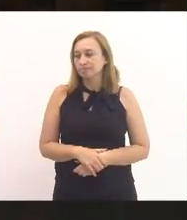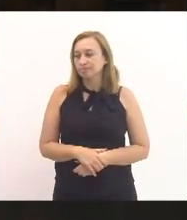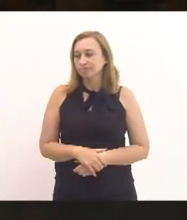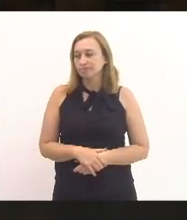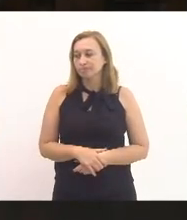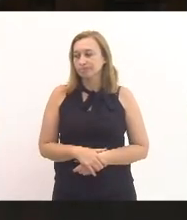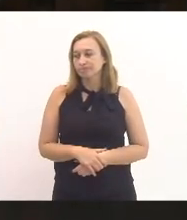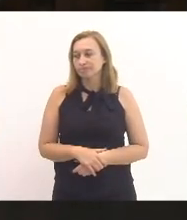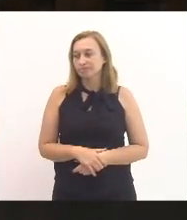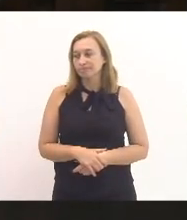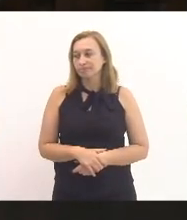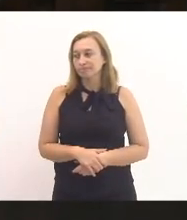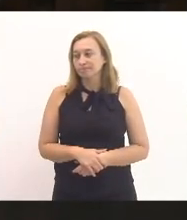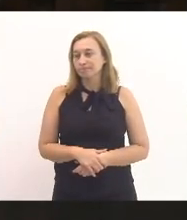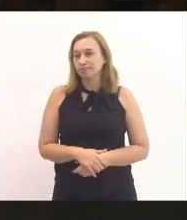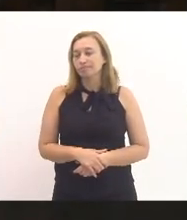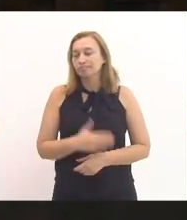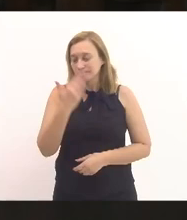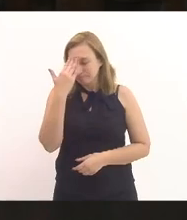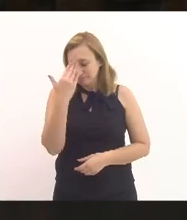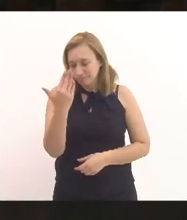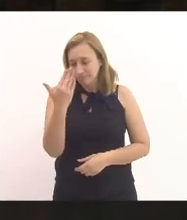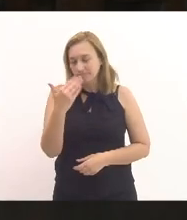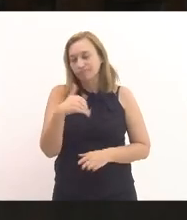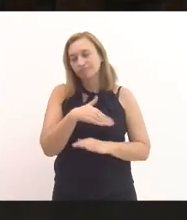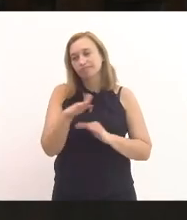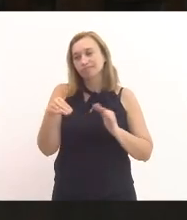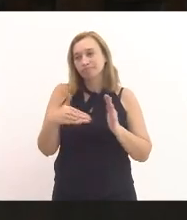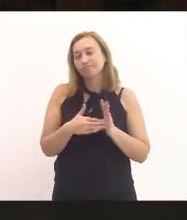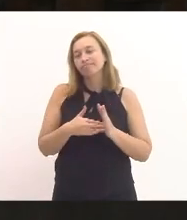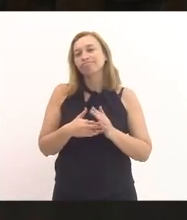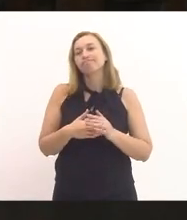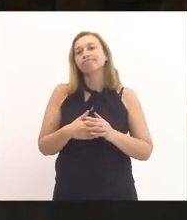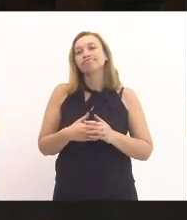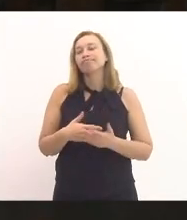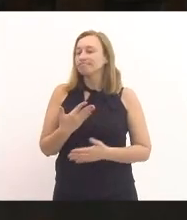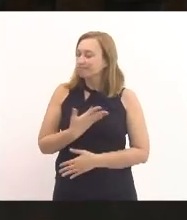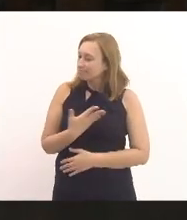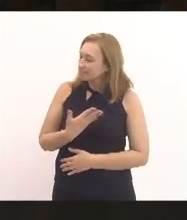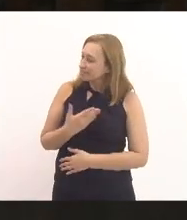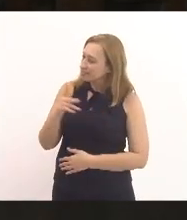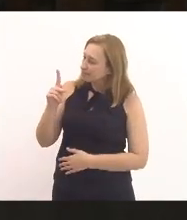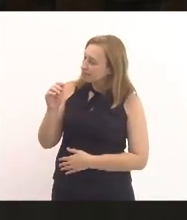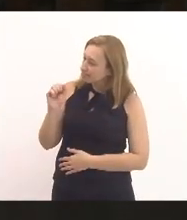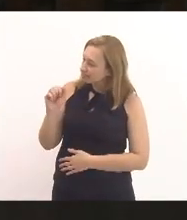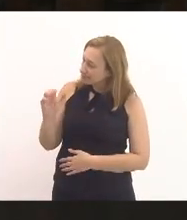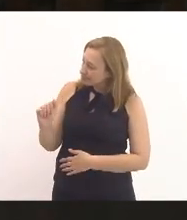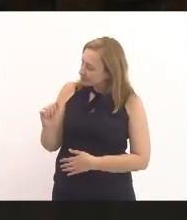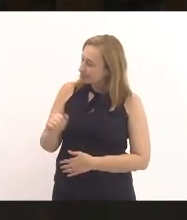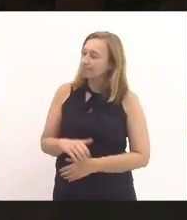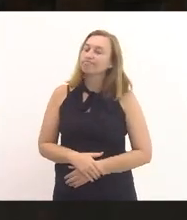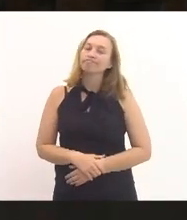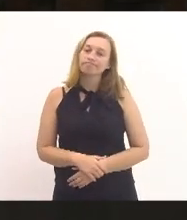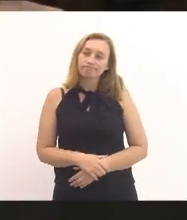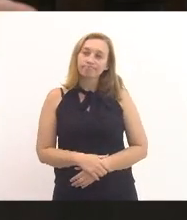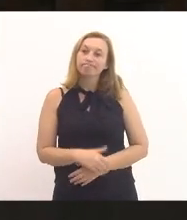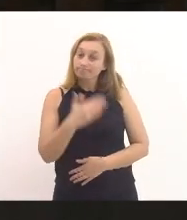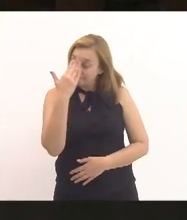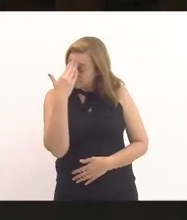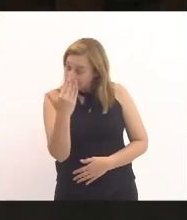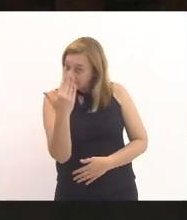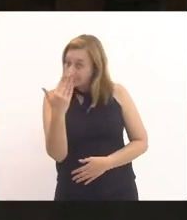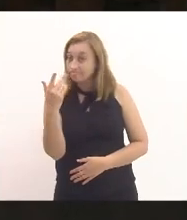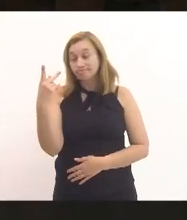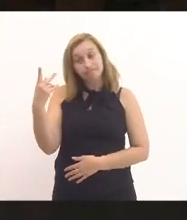isso muito obrigado a todos vaca meu amigo né Muito